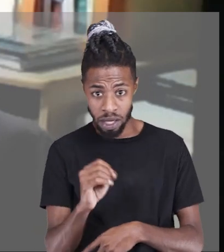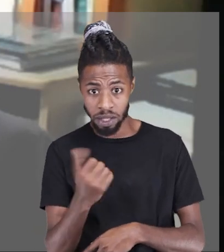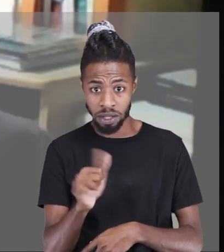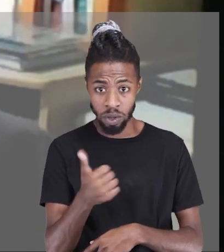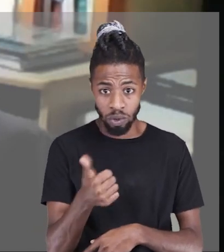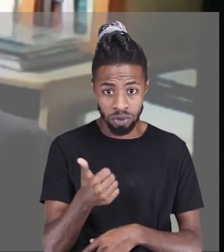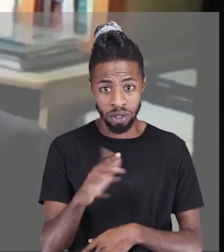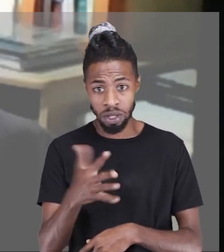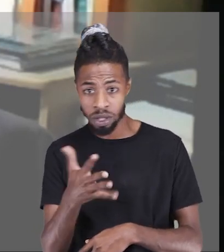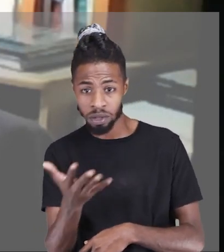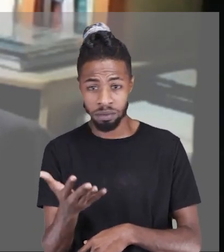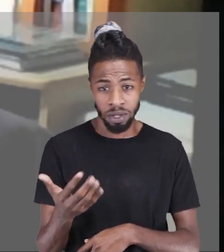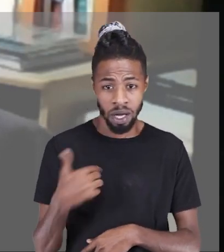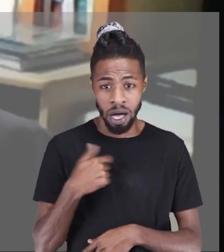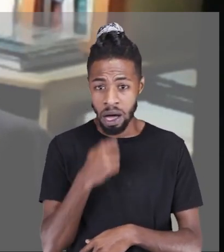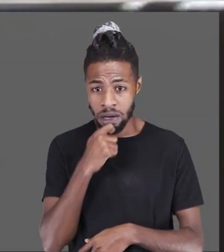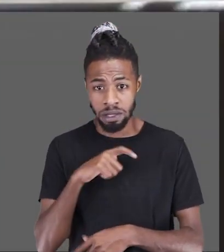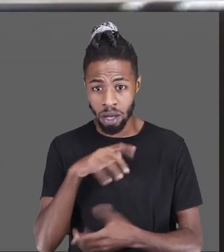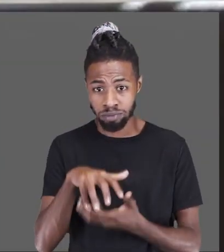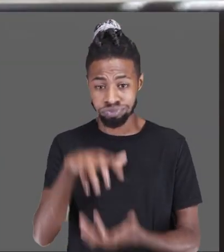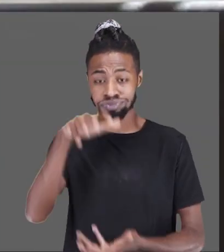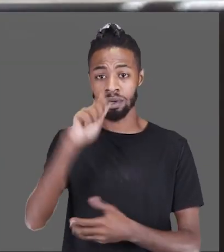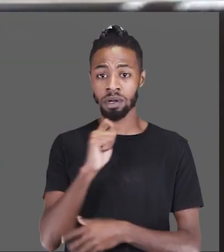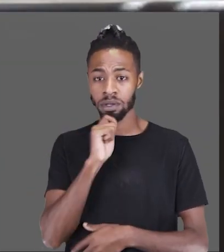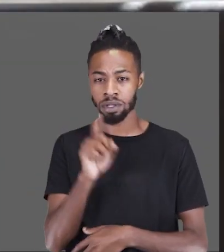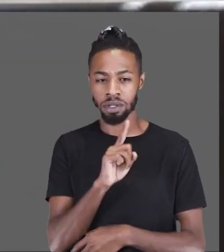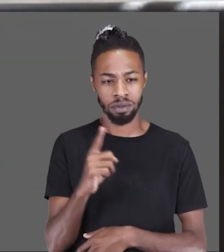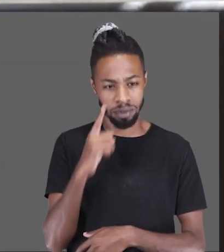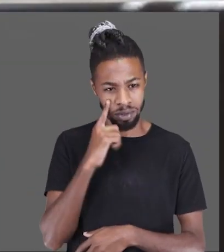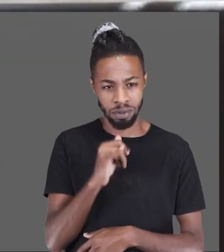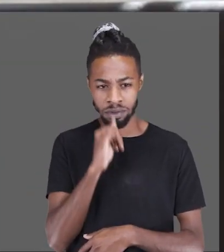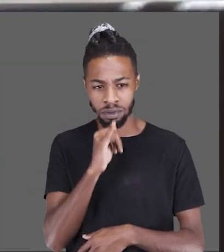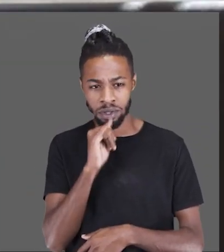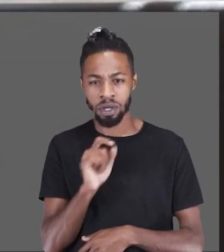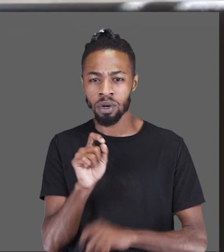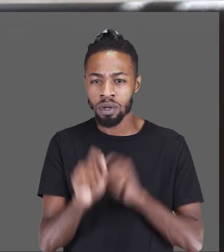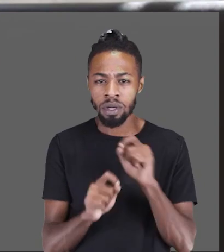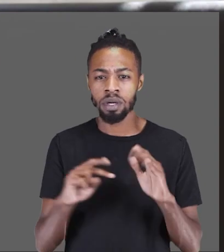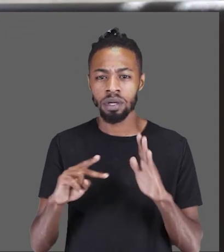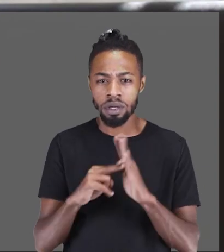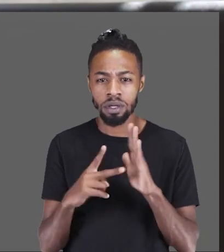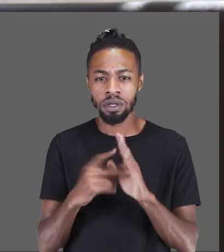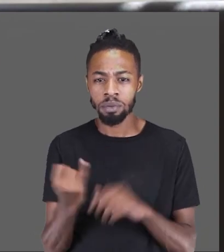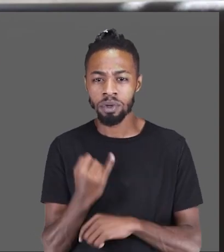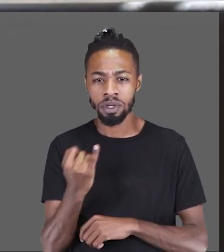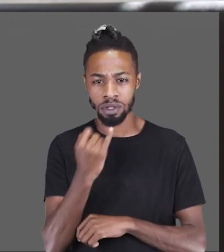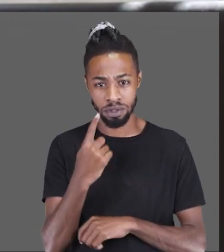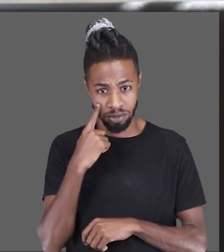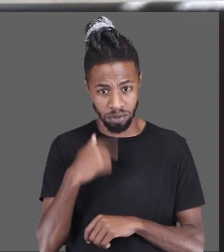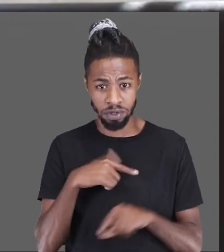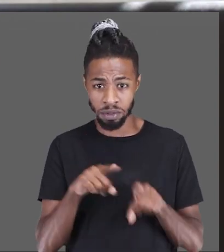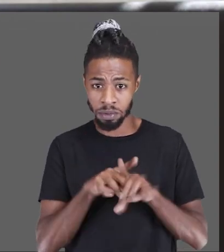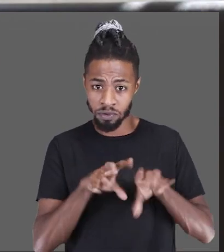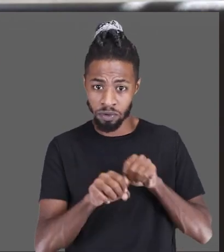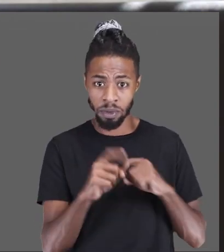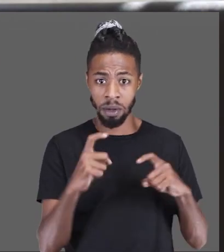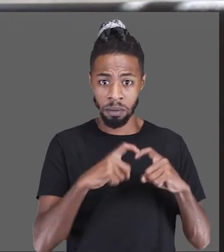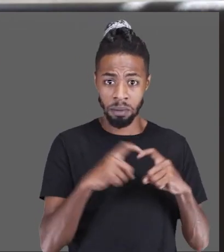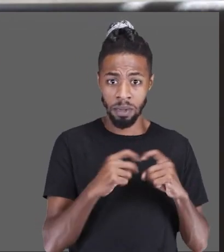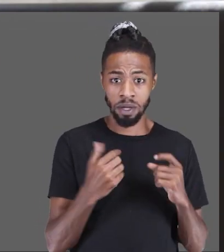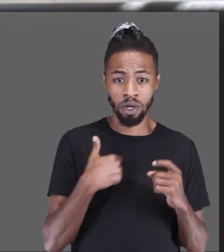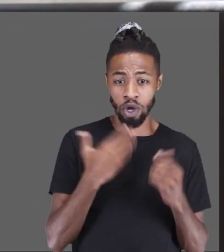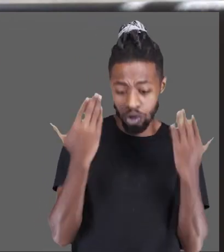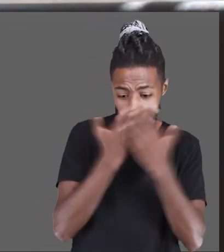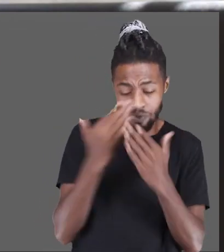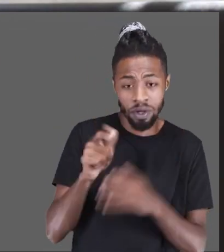11 anos, né? Ainda não cresceram muito. Formar professores deveria ser considerado tão importante quanto formar